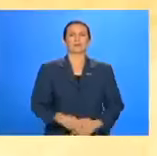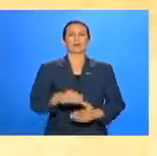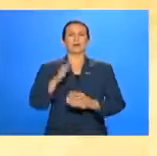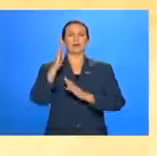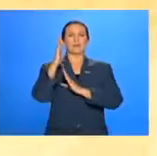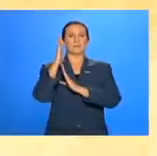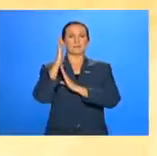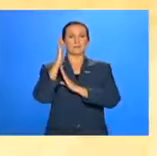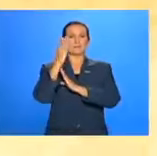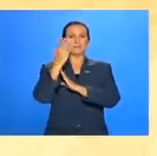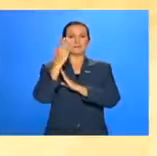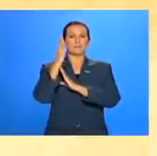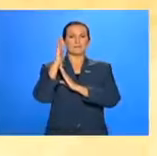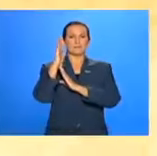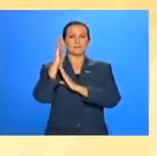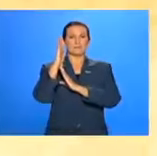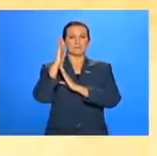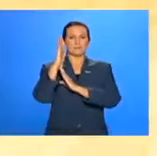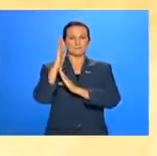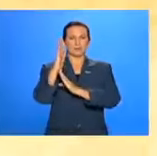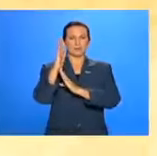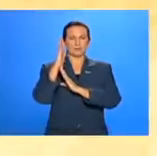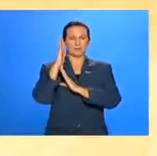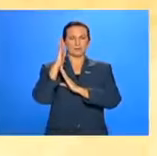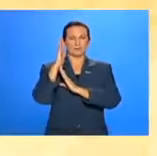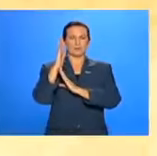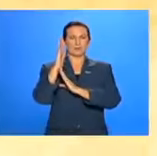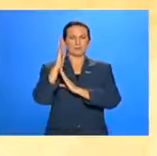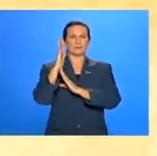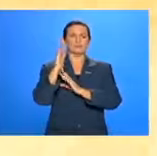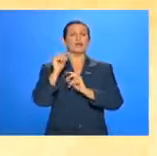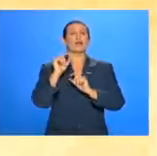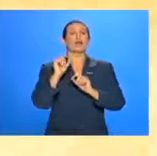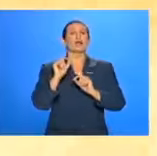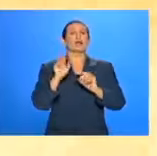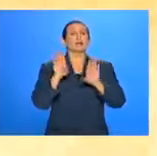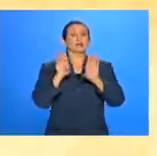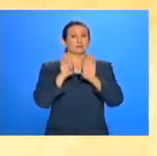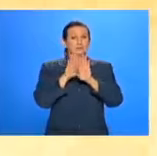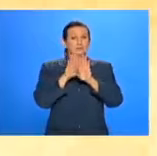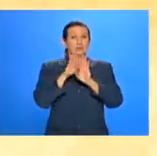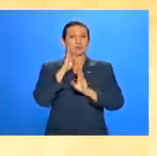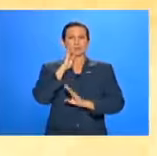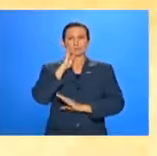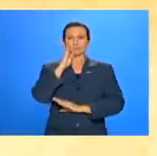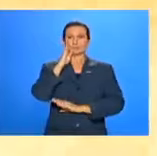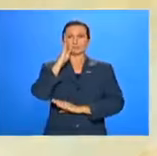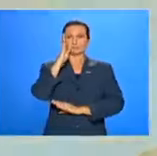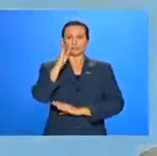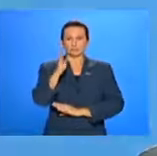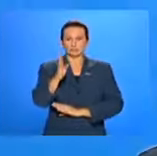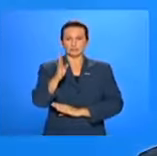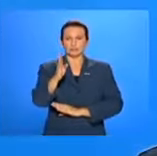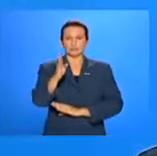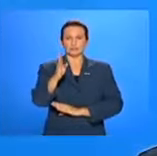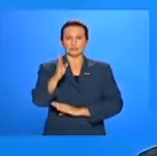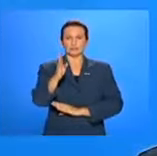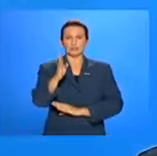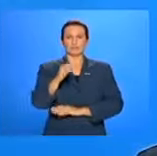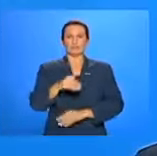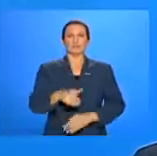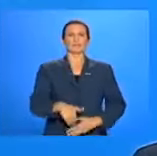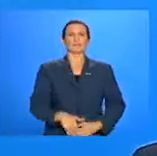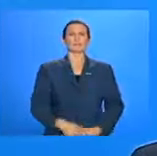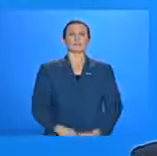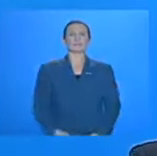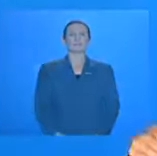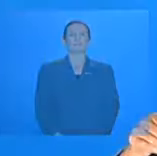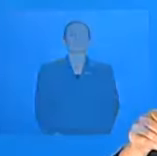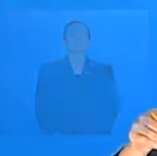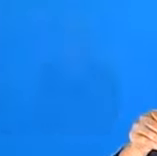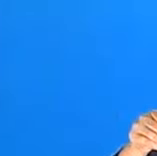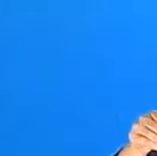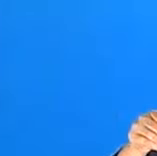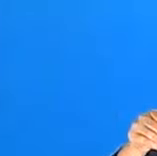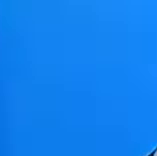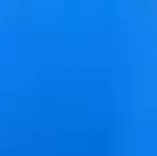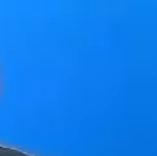Orientação e direção. Os sinais têm uma direção, assim os verbos ir